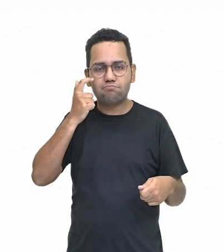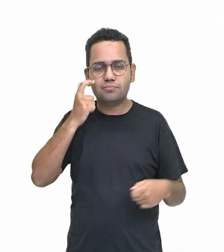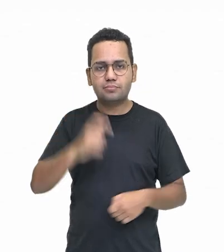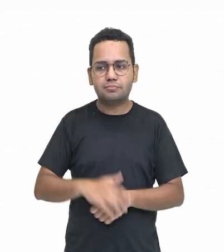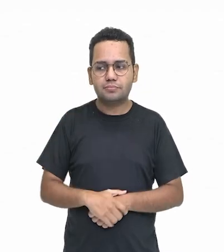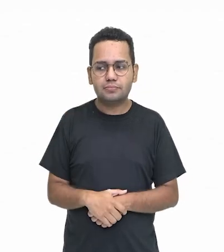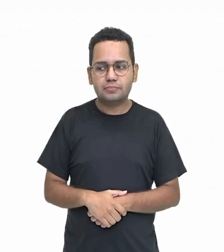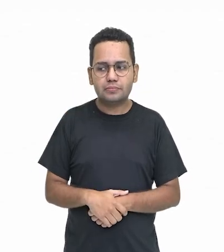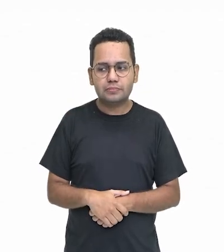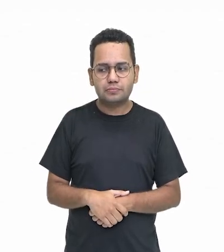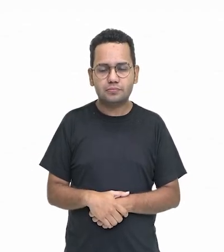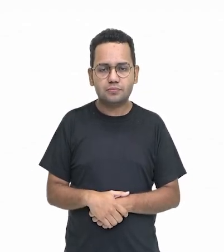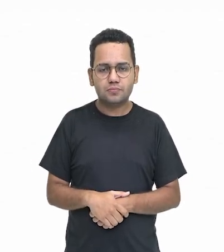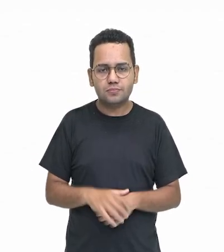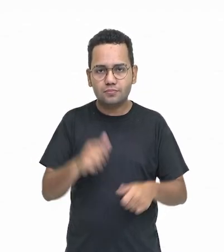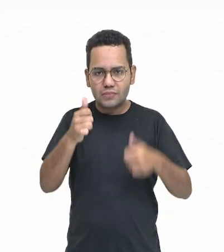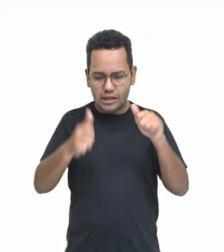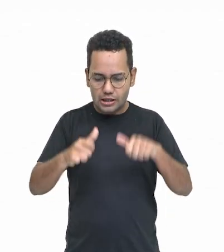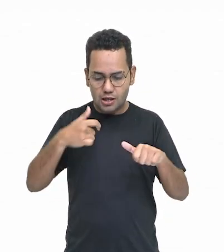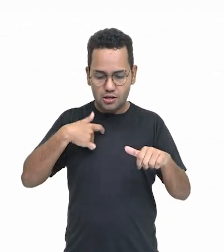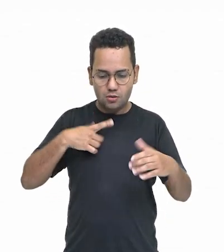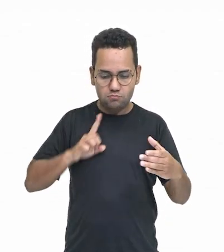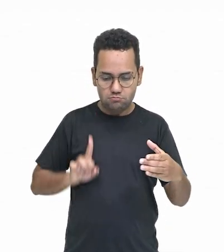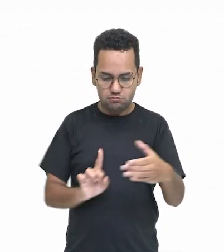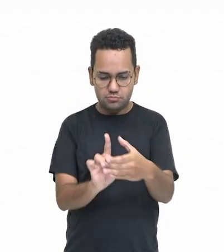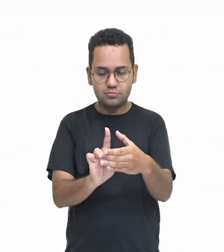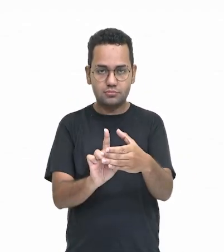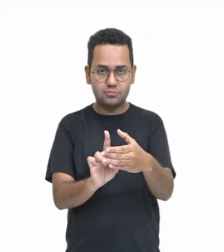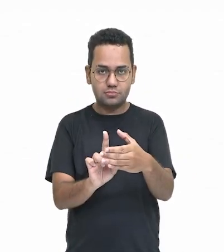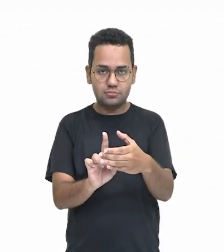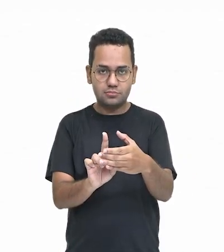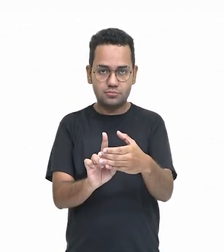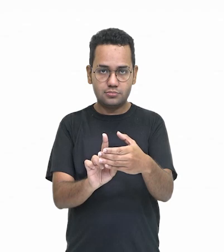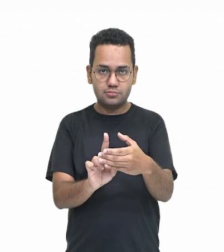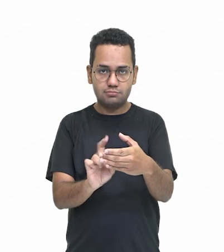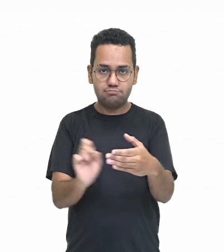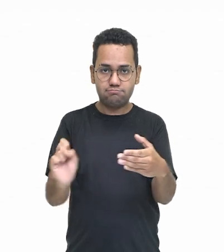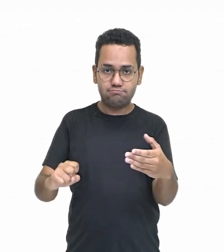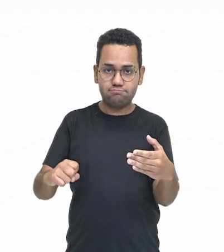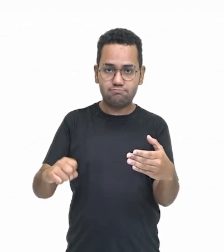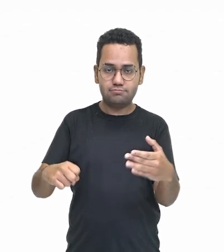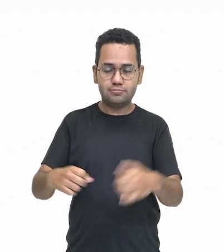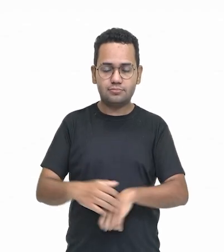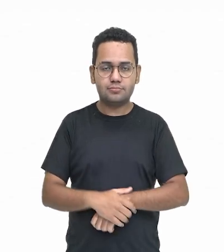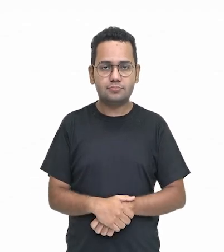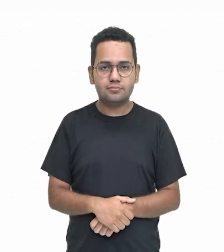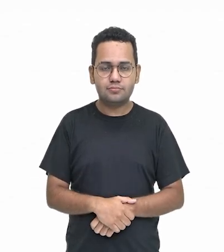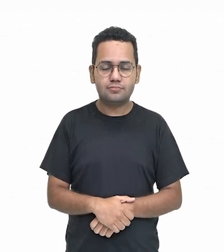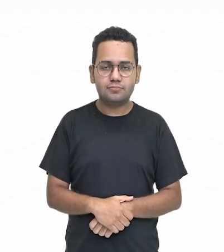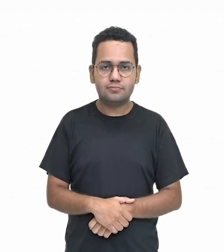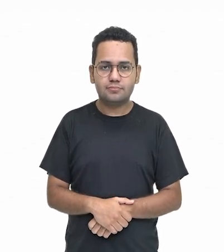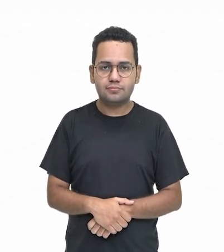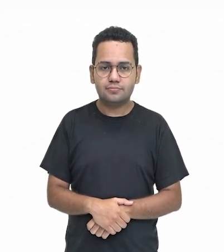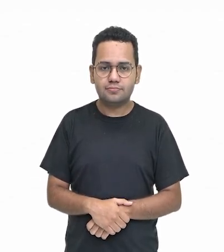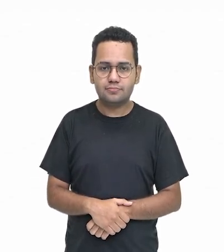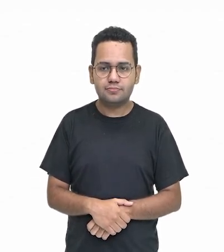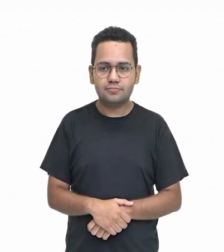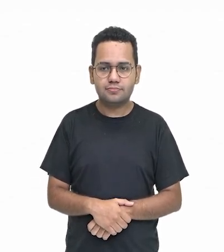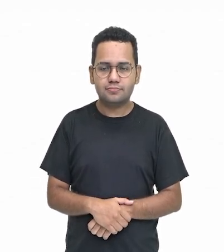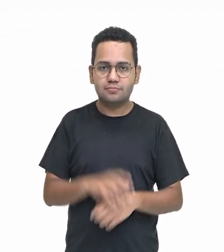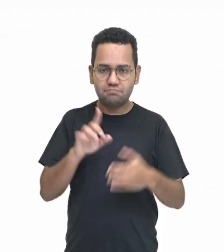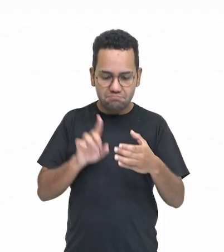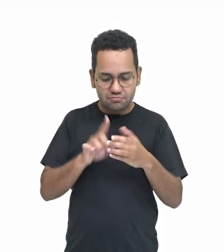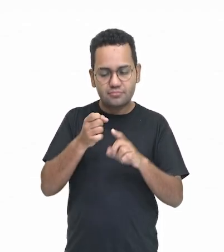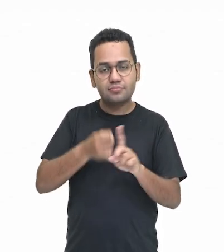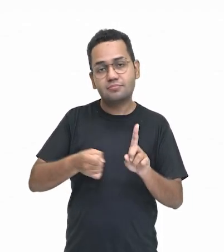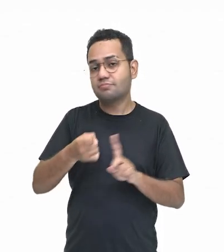que você também faz parte deste conceito, deste contexto e desta sociedade. Olha que